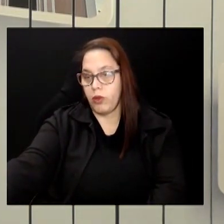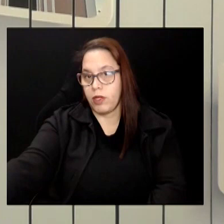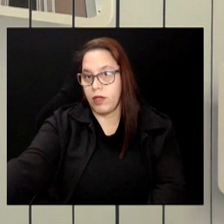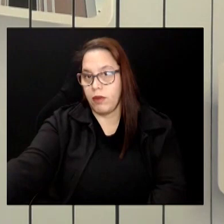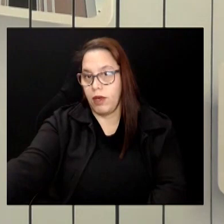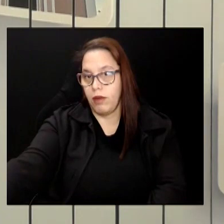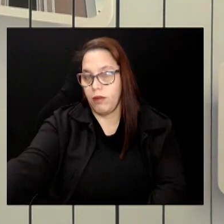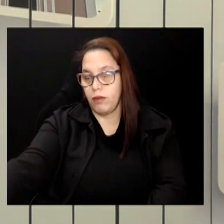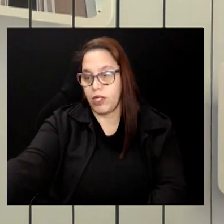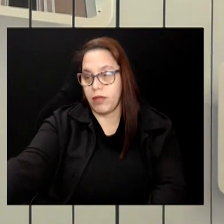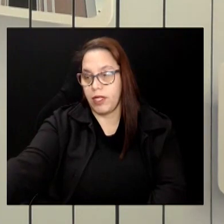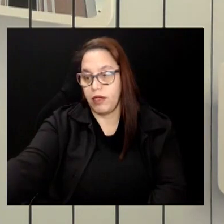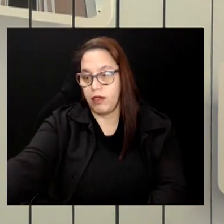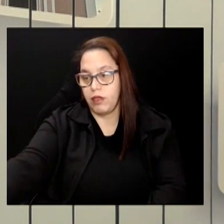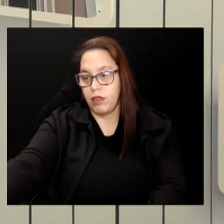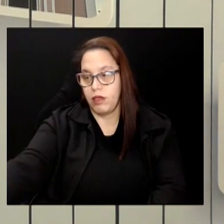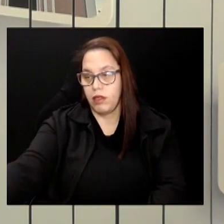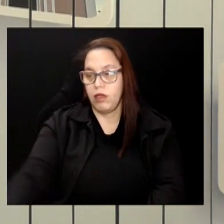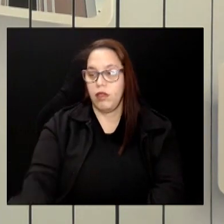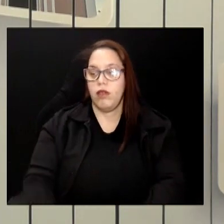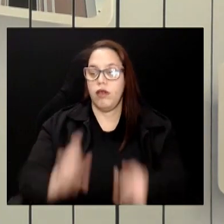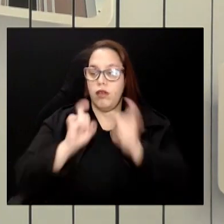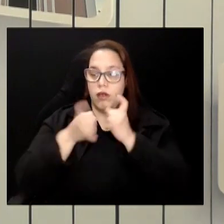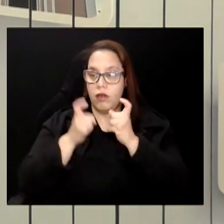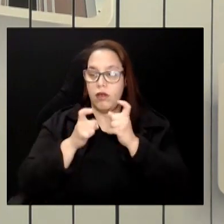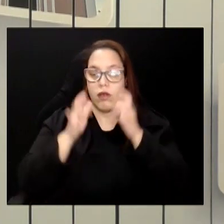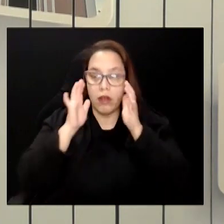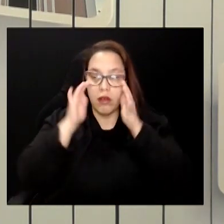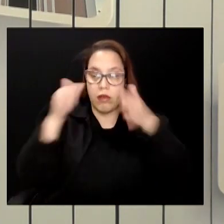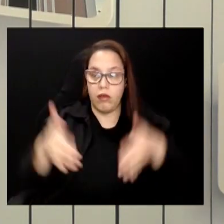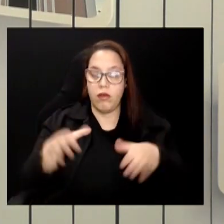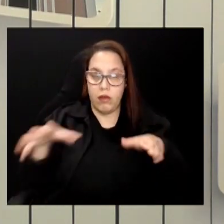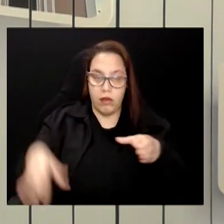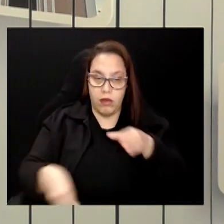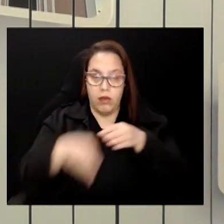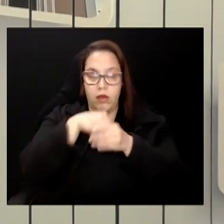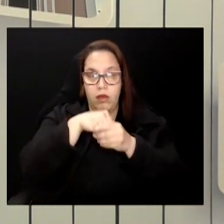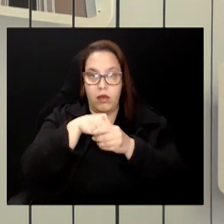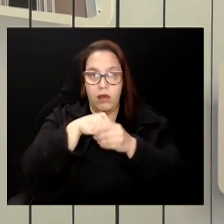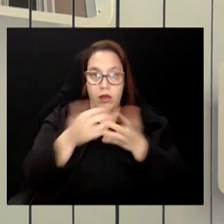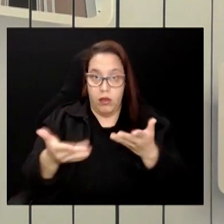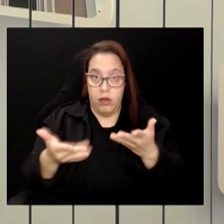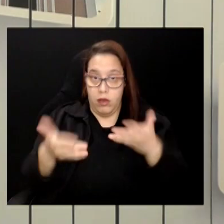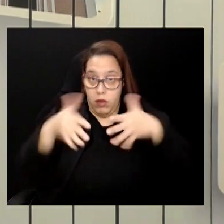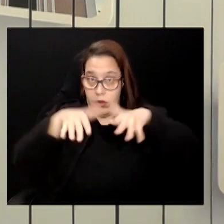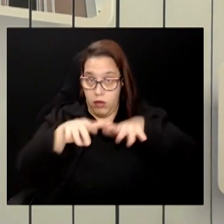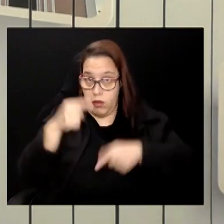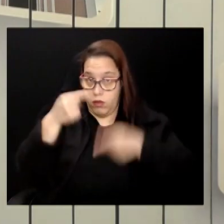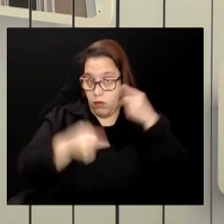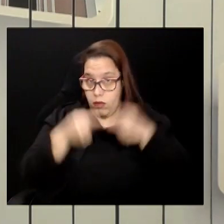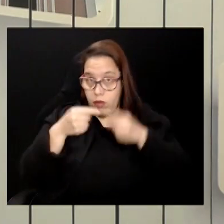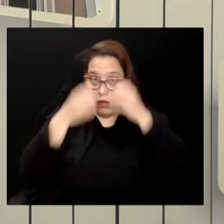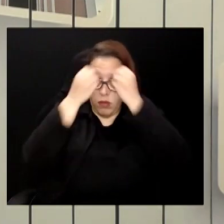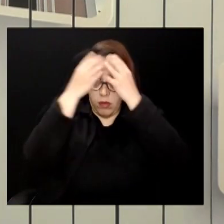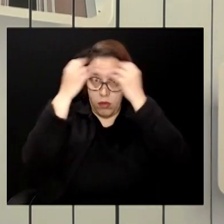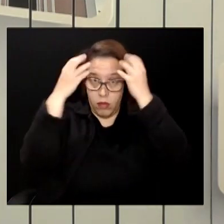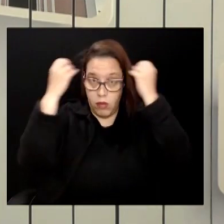promoveu mais uma reunião voltada à inclusão e ao debate sobre neurodiversidade.